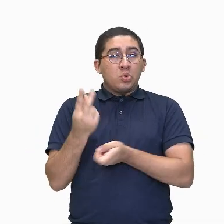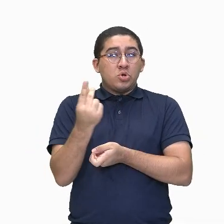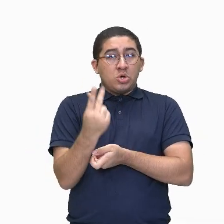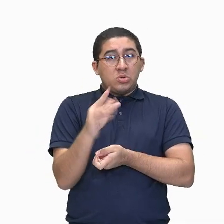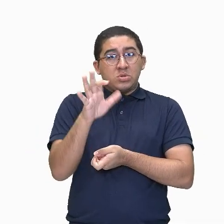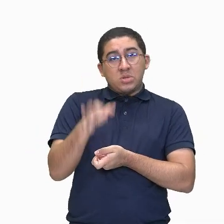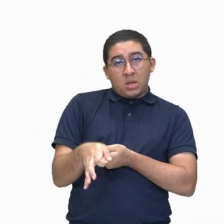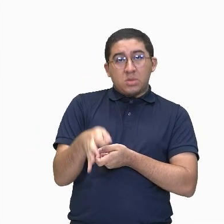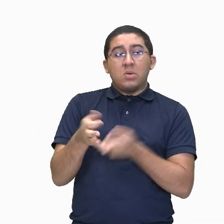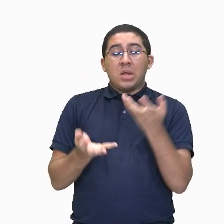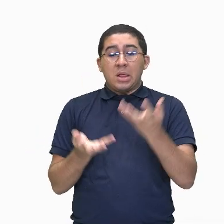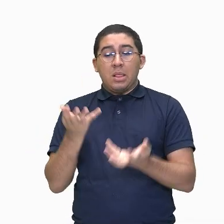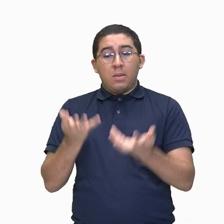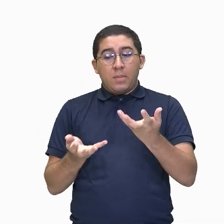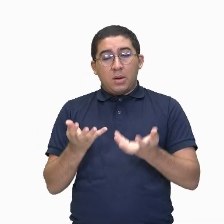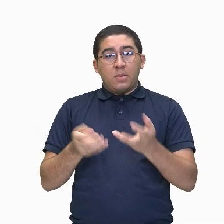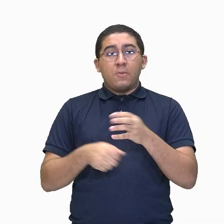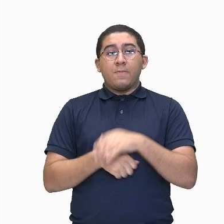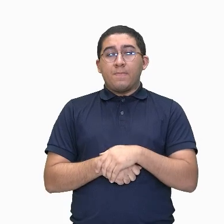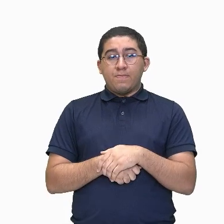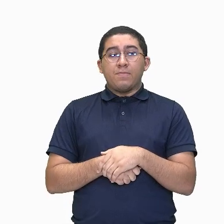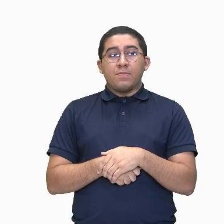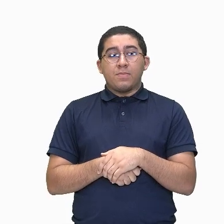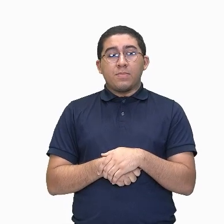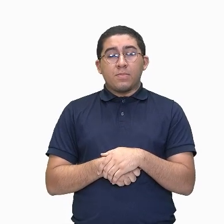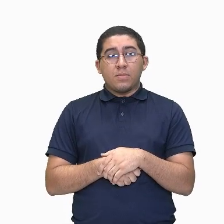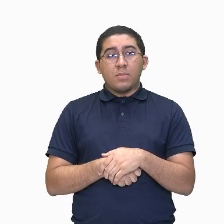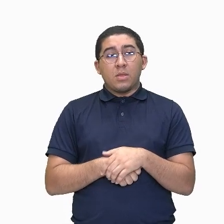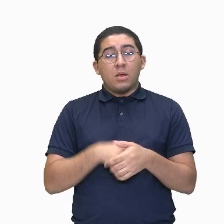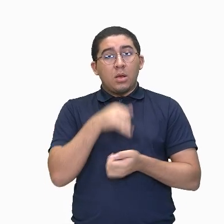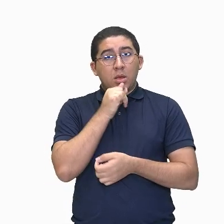seja, deveria haver uma tabela, né, que